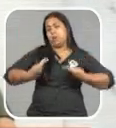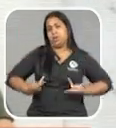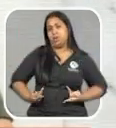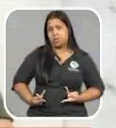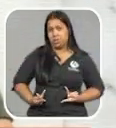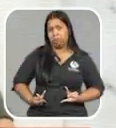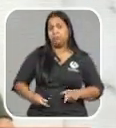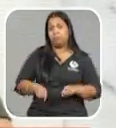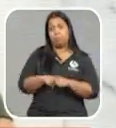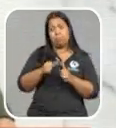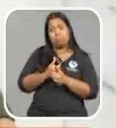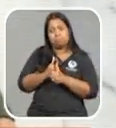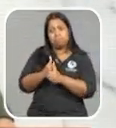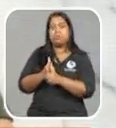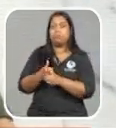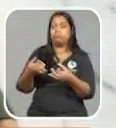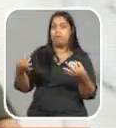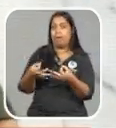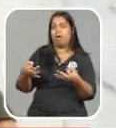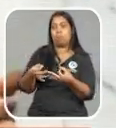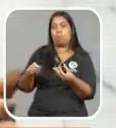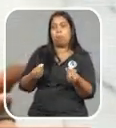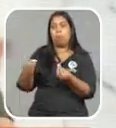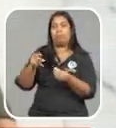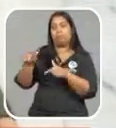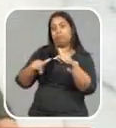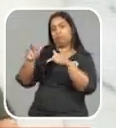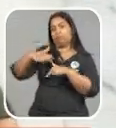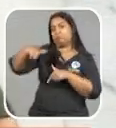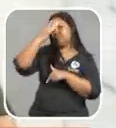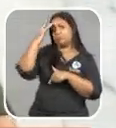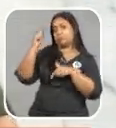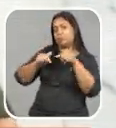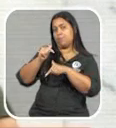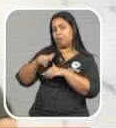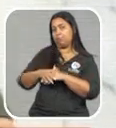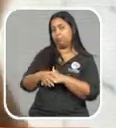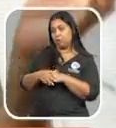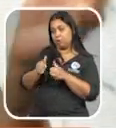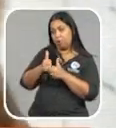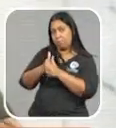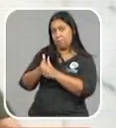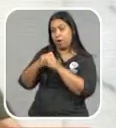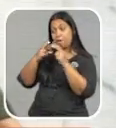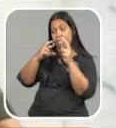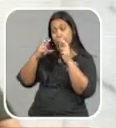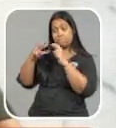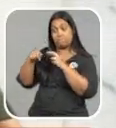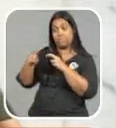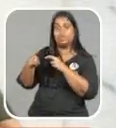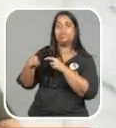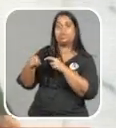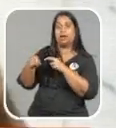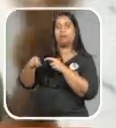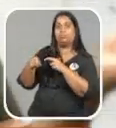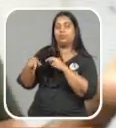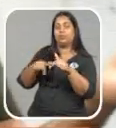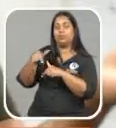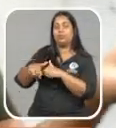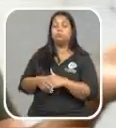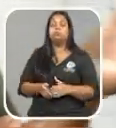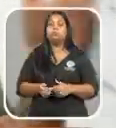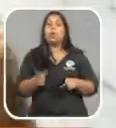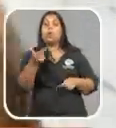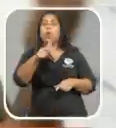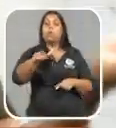trabalhadores. A outra questão, Matheus, que é o que eu defendo, né? Se um dia eu for ouvido ou